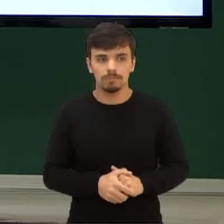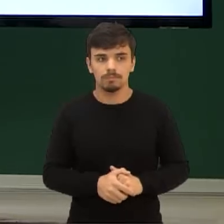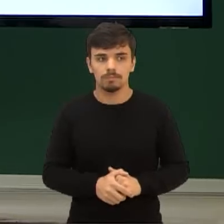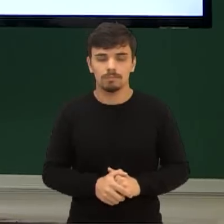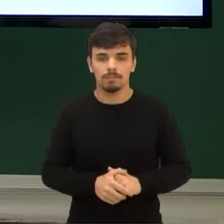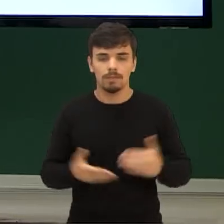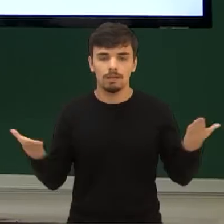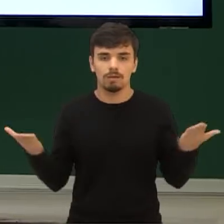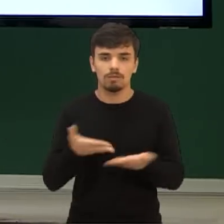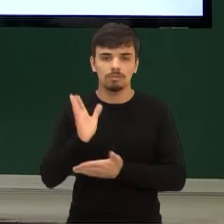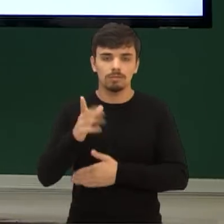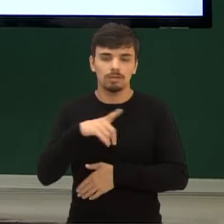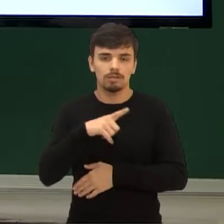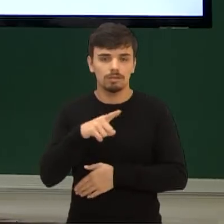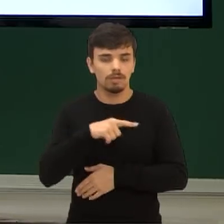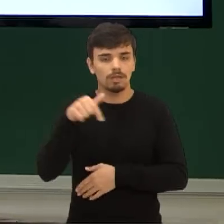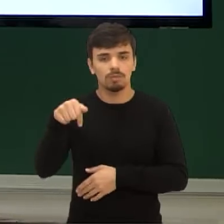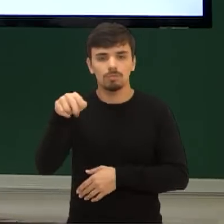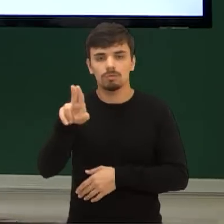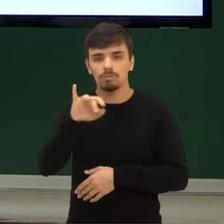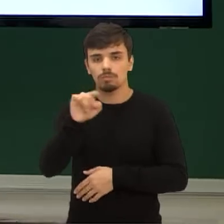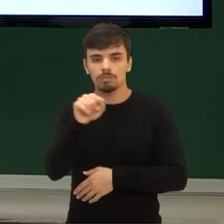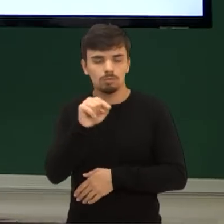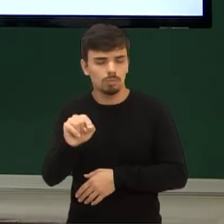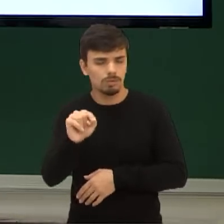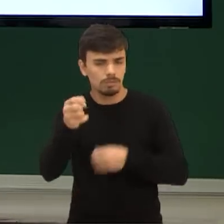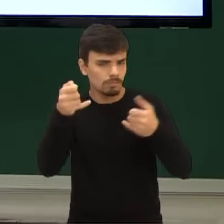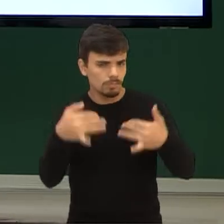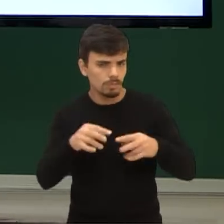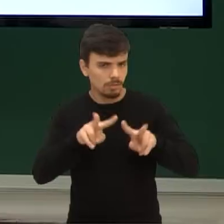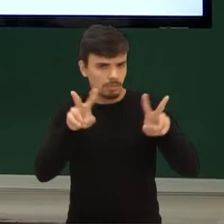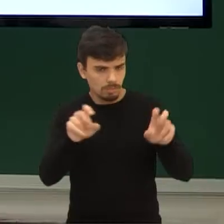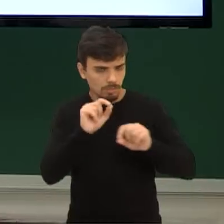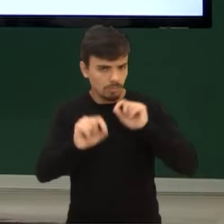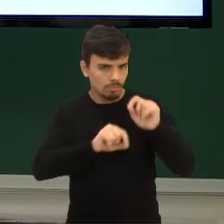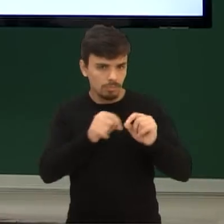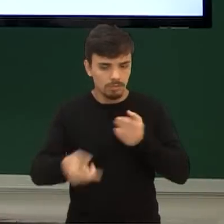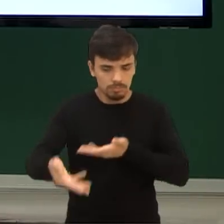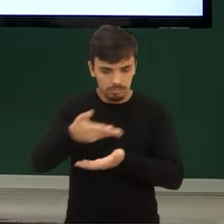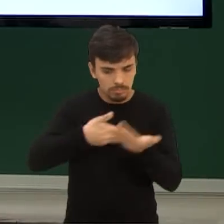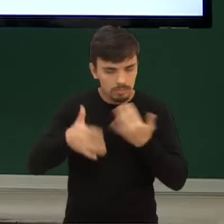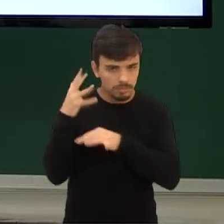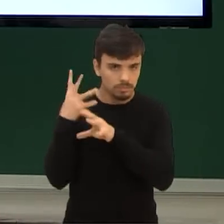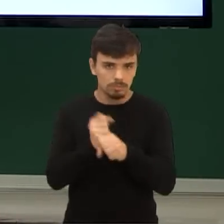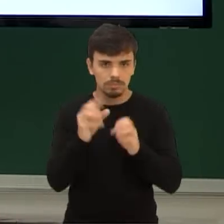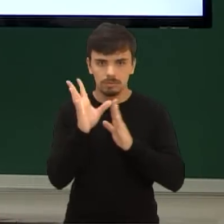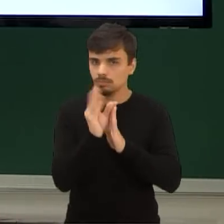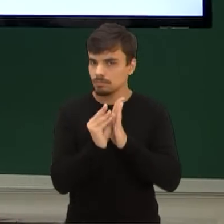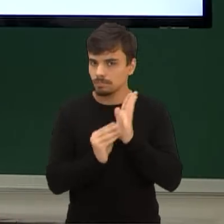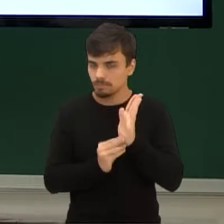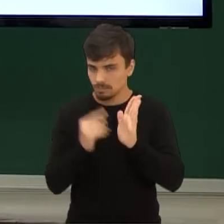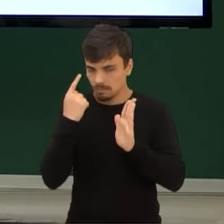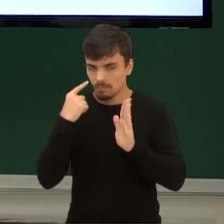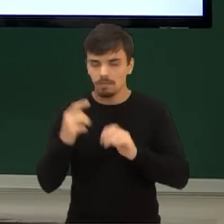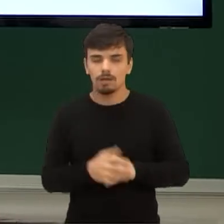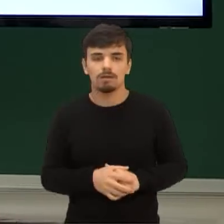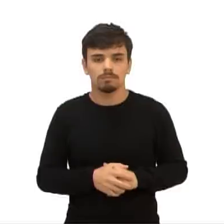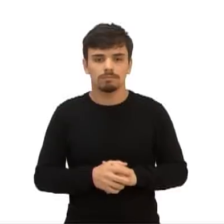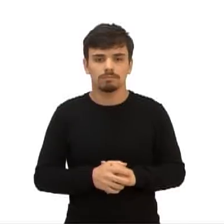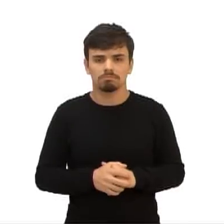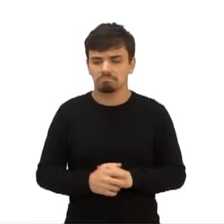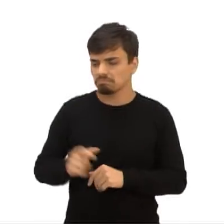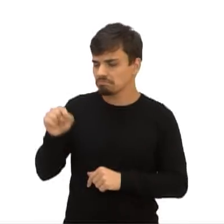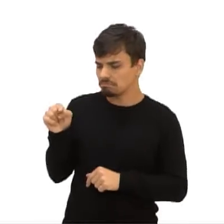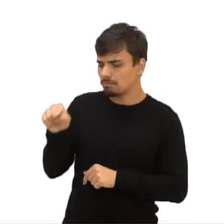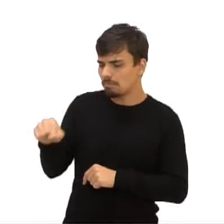Temos um quiz aqui e esse quiz diz o seguinte, ele ainda faz parte da retomada de conteúdos, tá? Olha só, tal